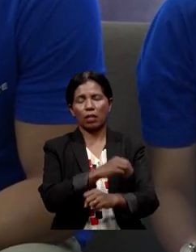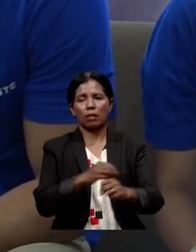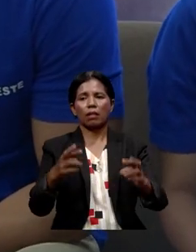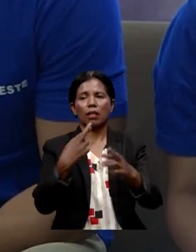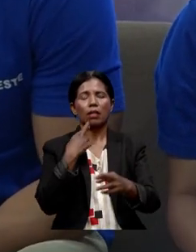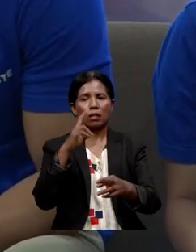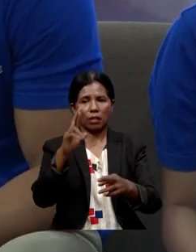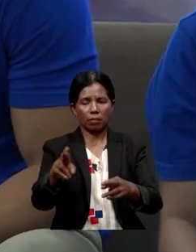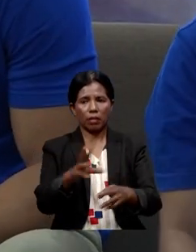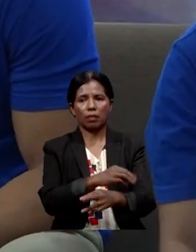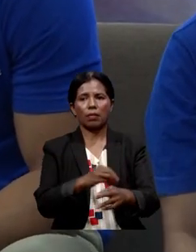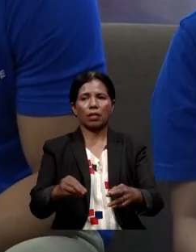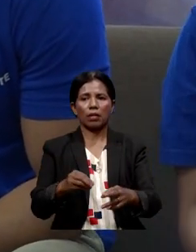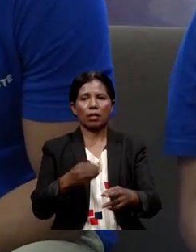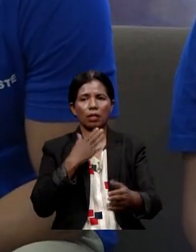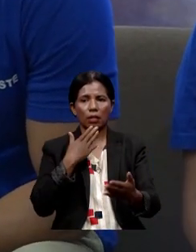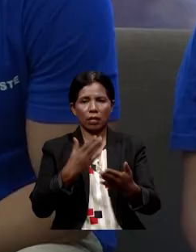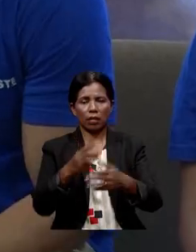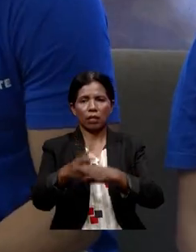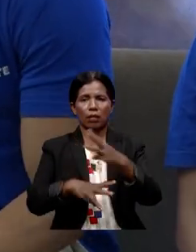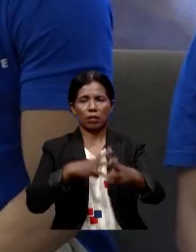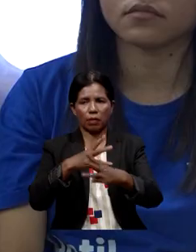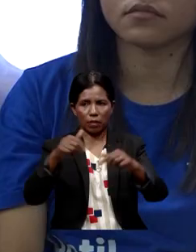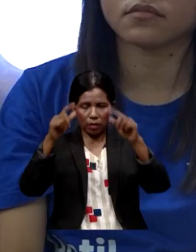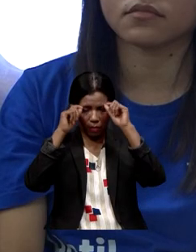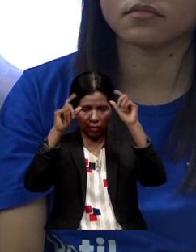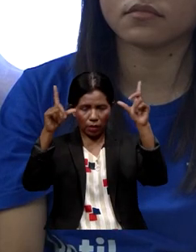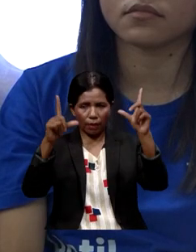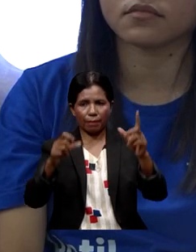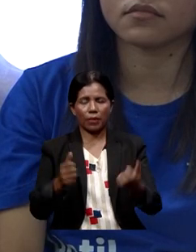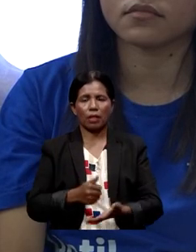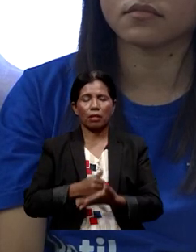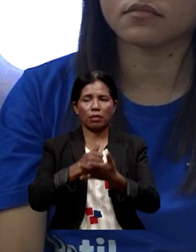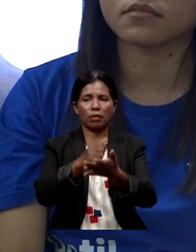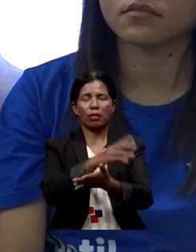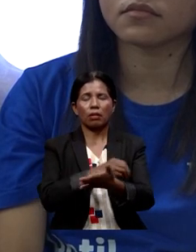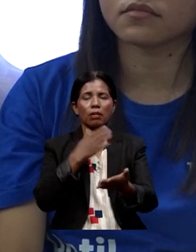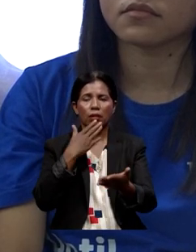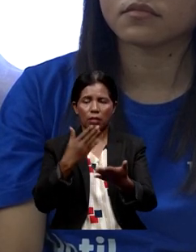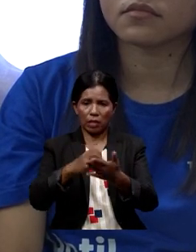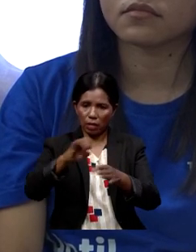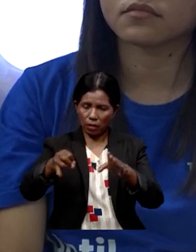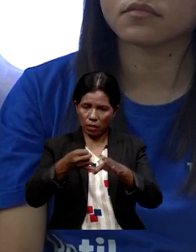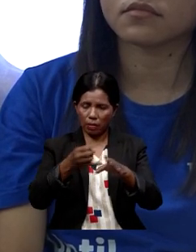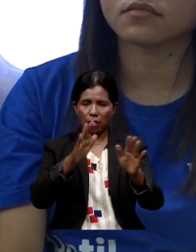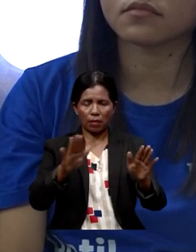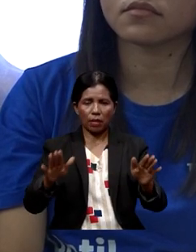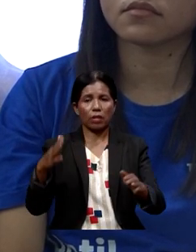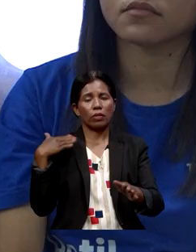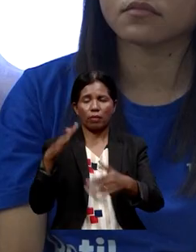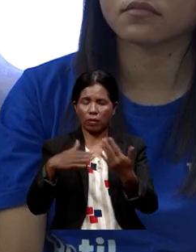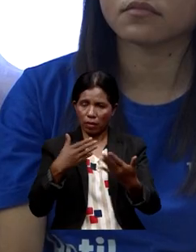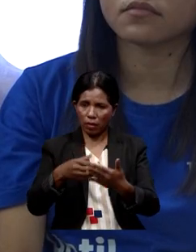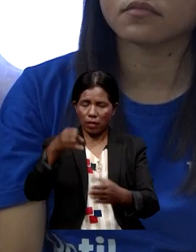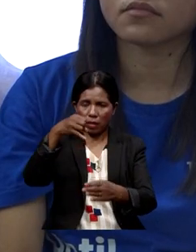responder a risco climático, mas que mente bot e mundo no Timor-Leste. Apoio e discussão não é seguro no inclusivo para o trabalho que não foi ensaio Sira.